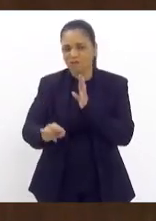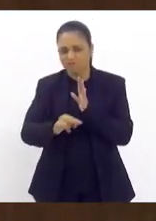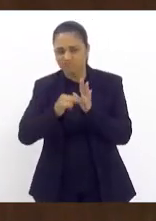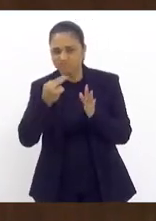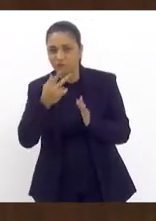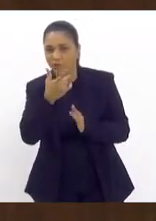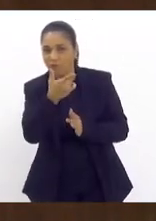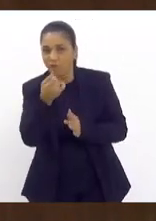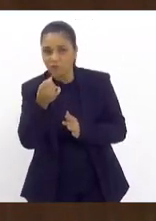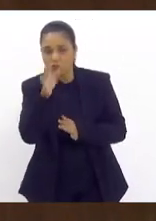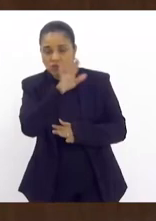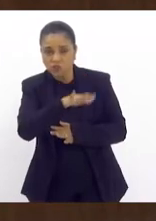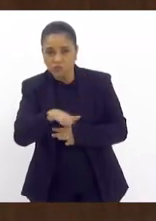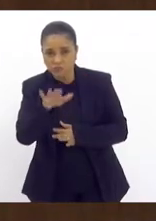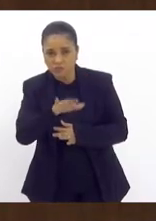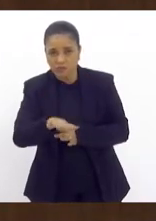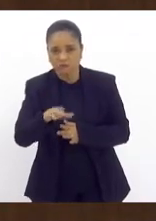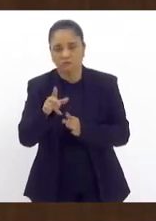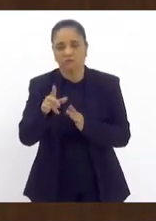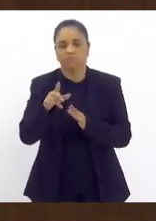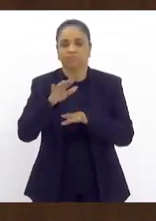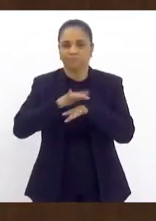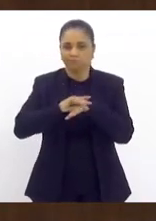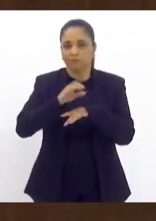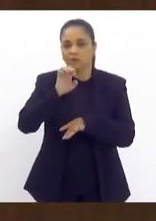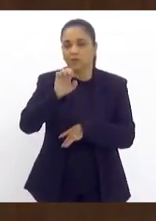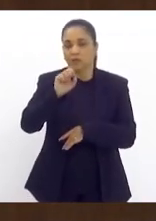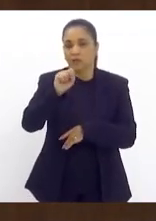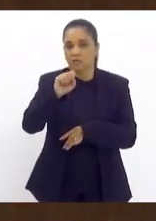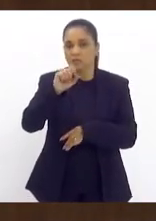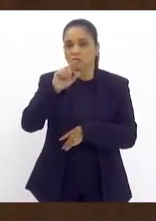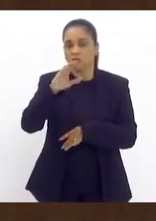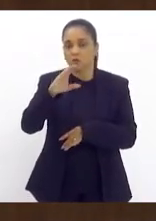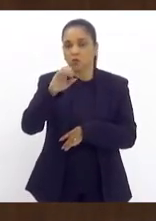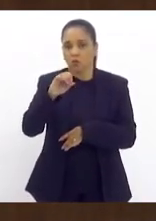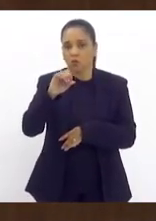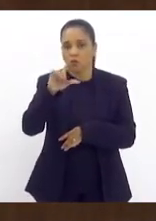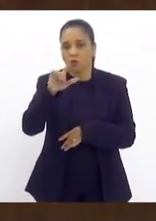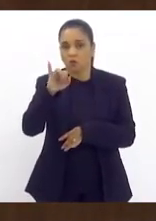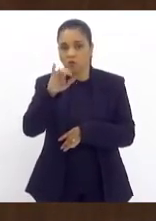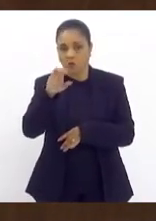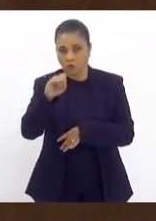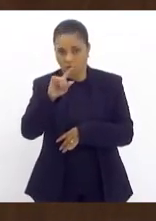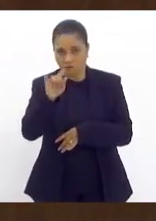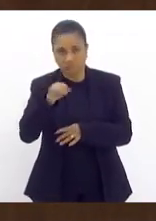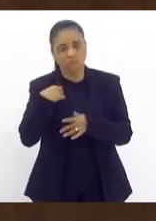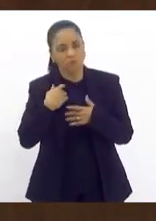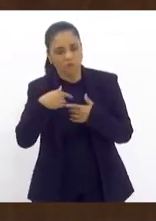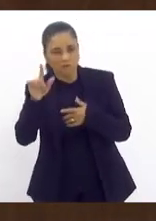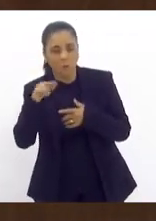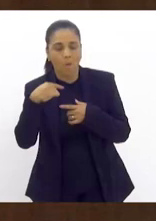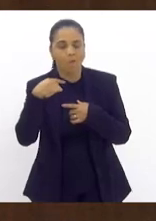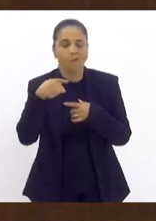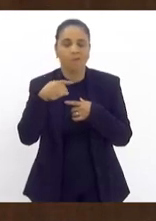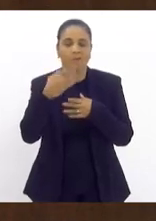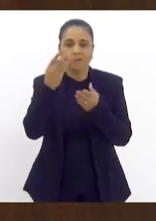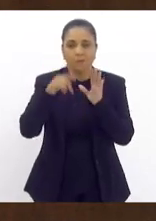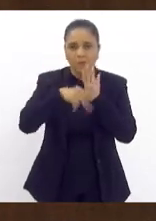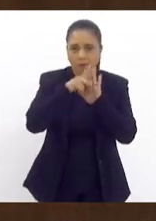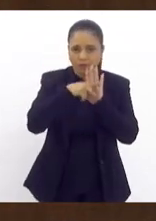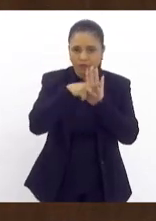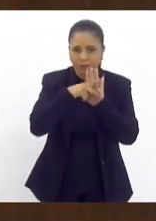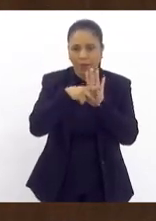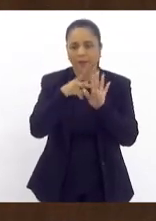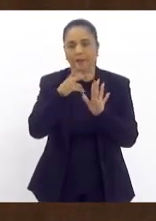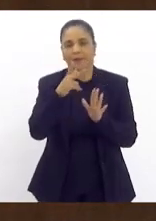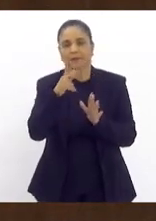adolescentes, com escoliose. Eu levei esse projeto ao doutor Luizinho, secretário de Estado de Saúde do Estado do